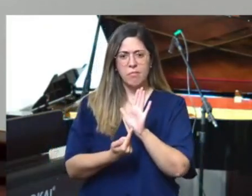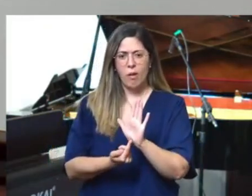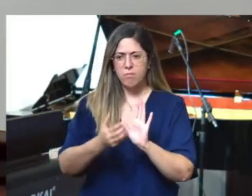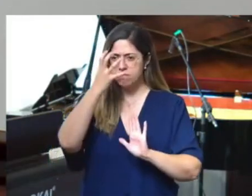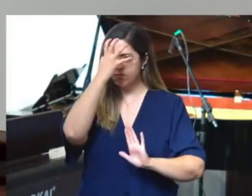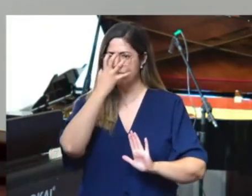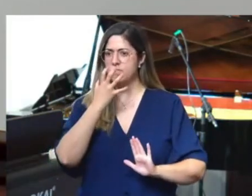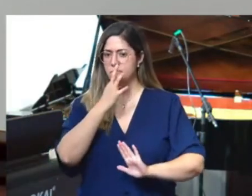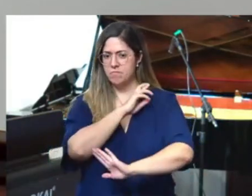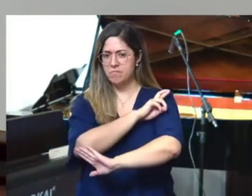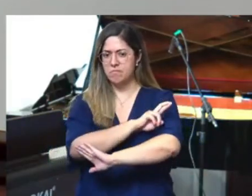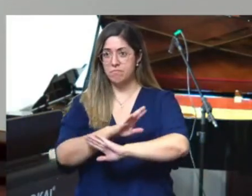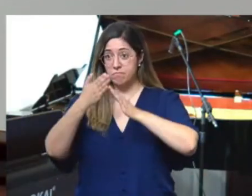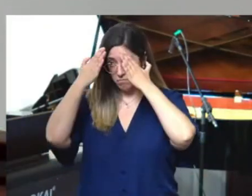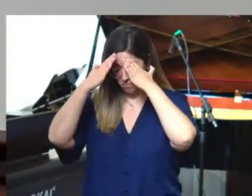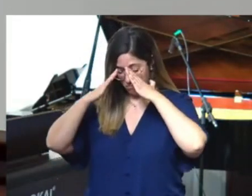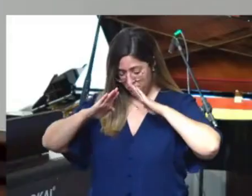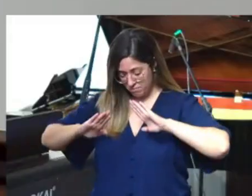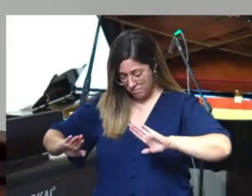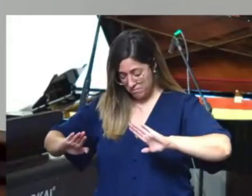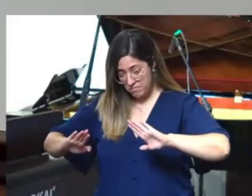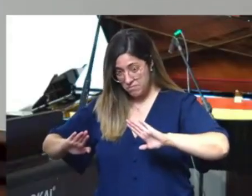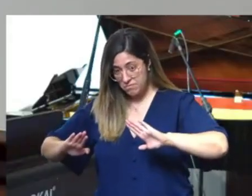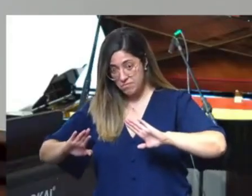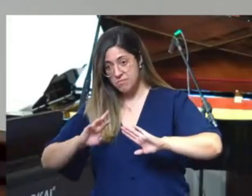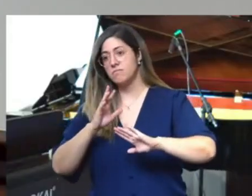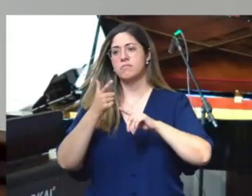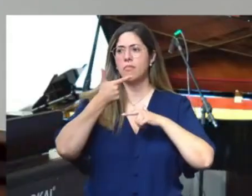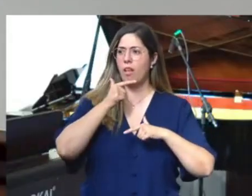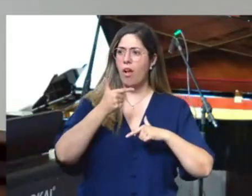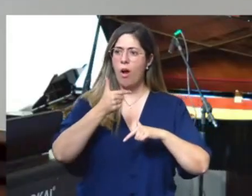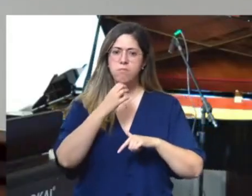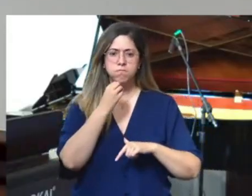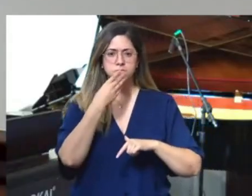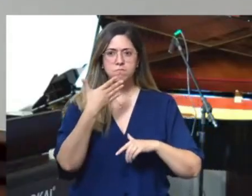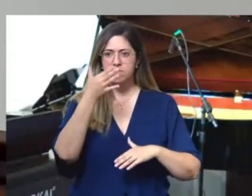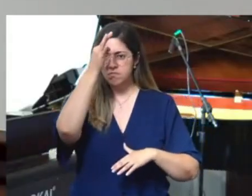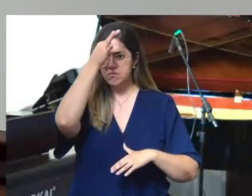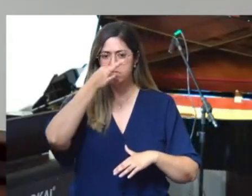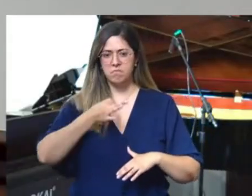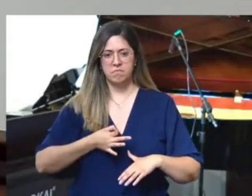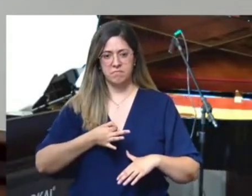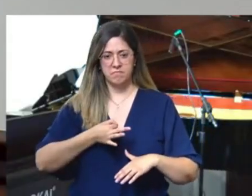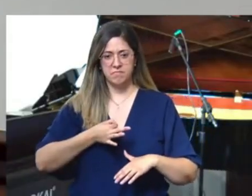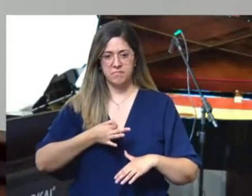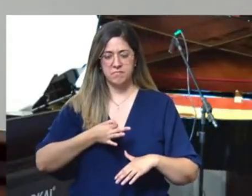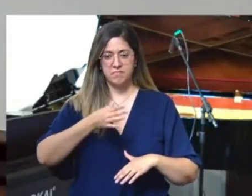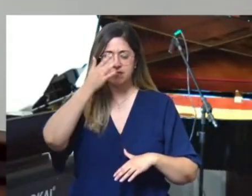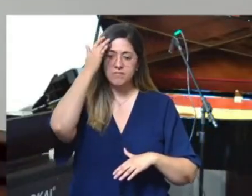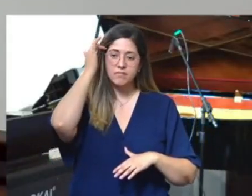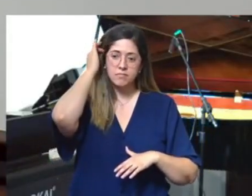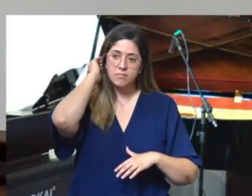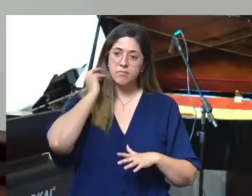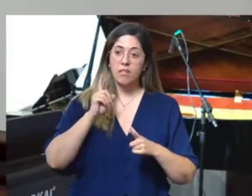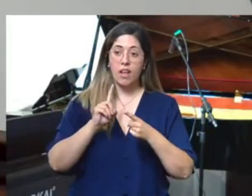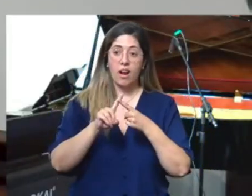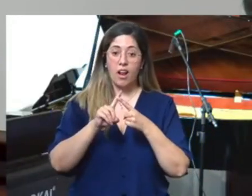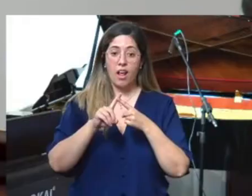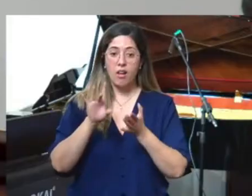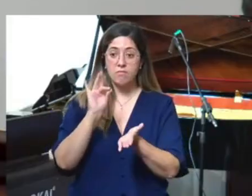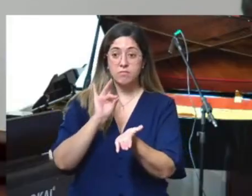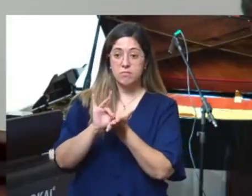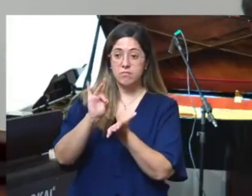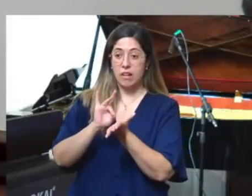mostre integridade, reverência, linguagem sadia e irrepreensível, para que o